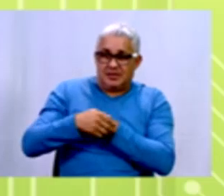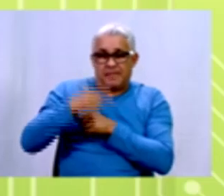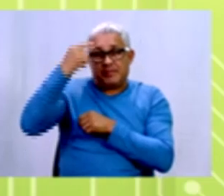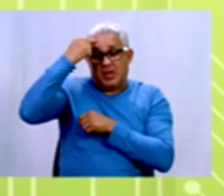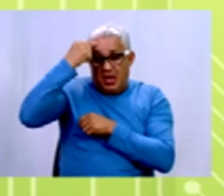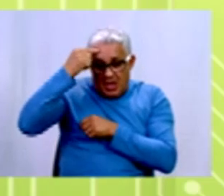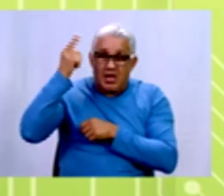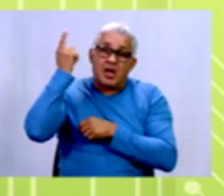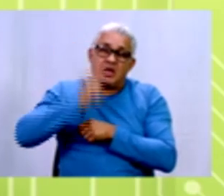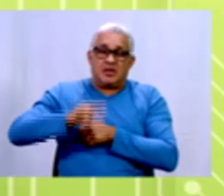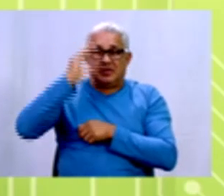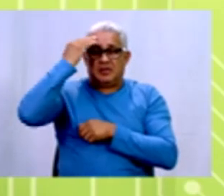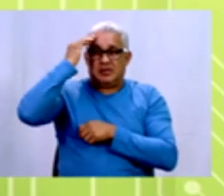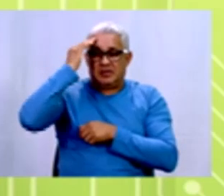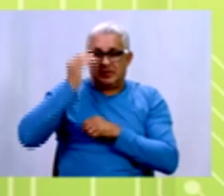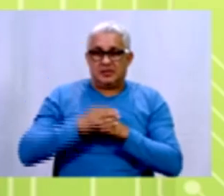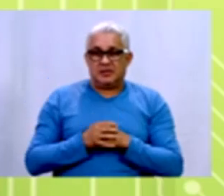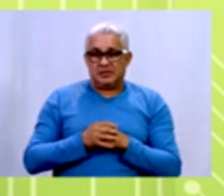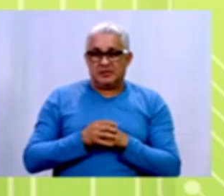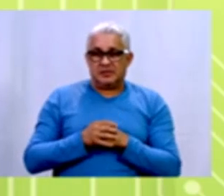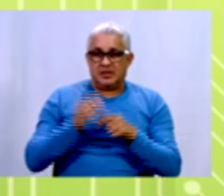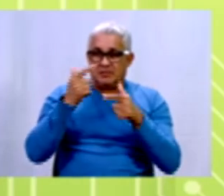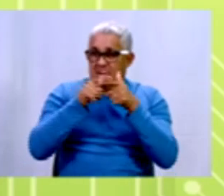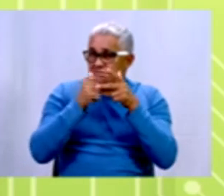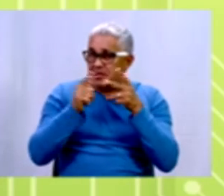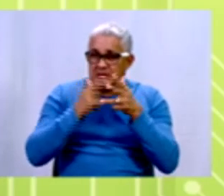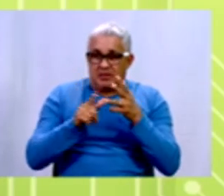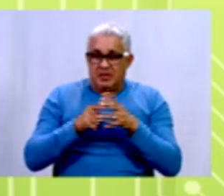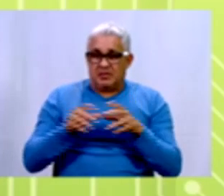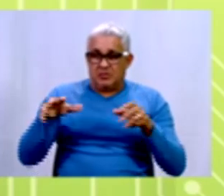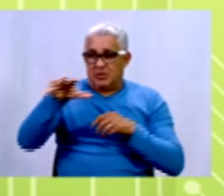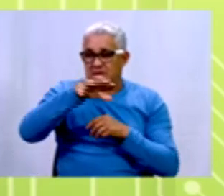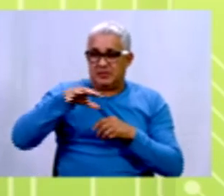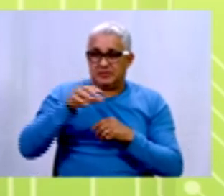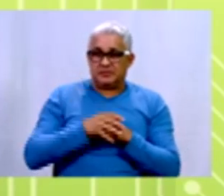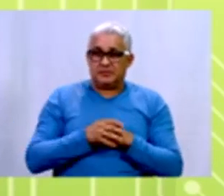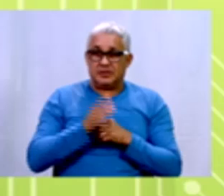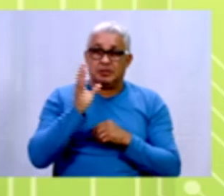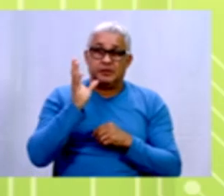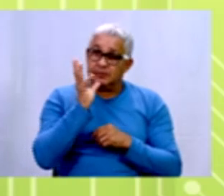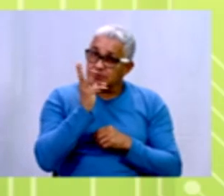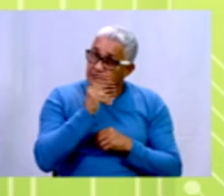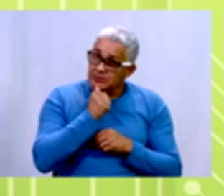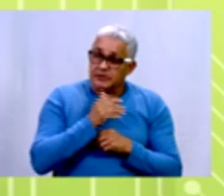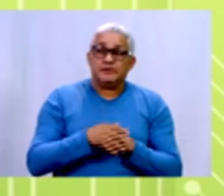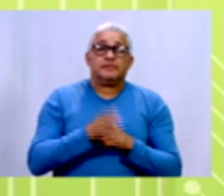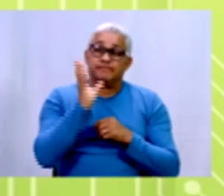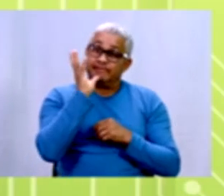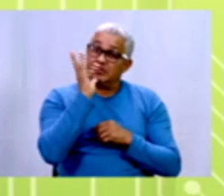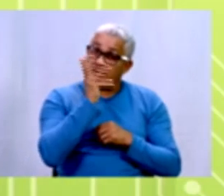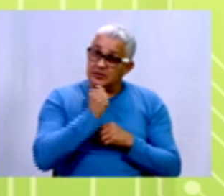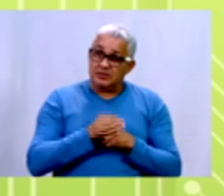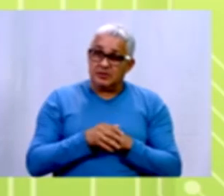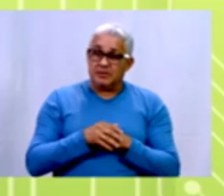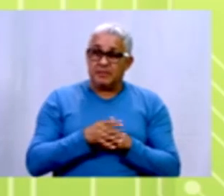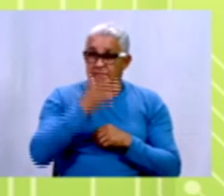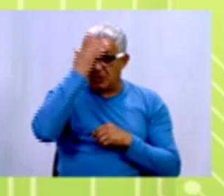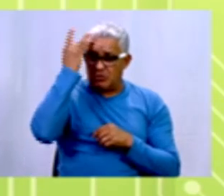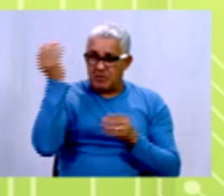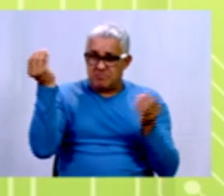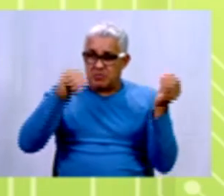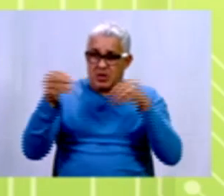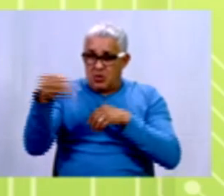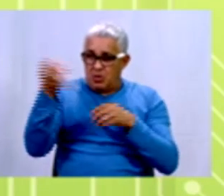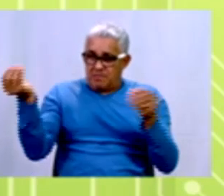pé destas situações, desse cenário todo, né, demora um tempo. Então, simplesmente aumentar as pessoas,